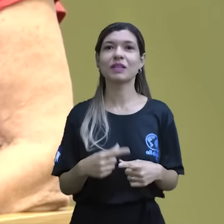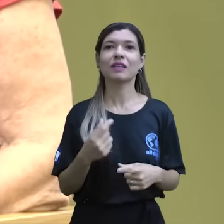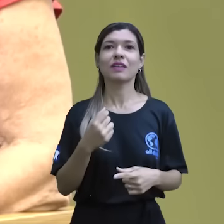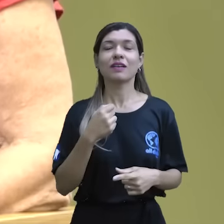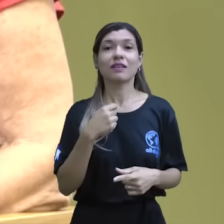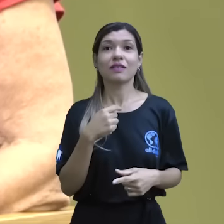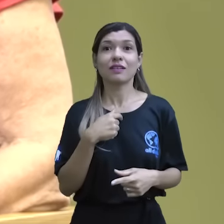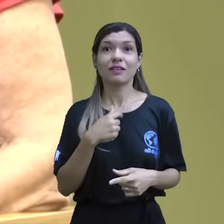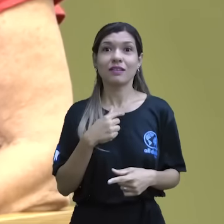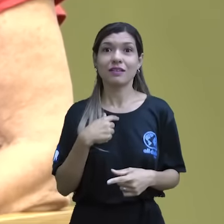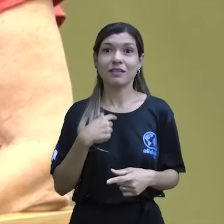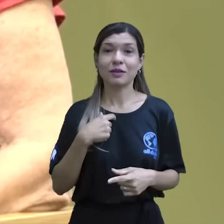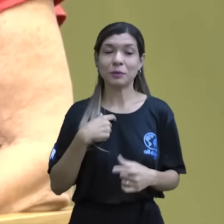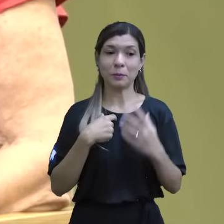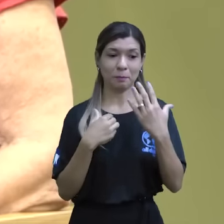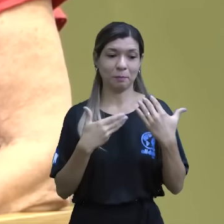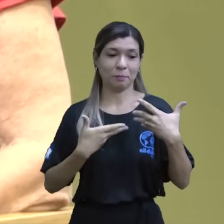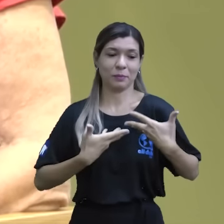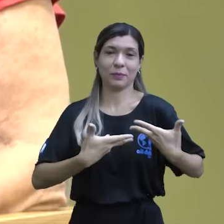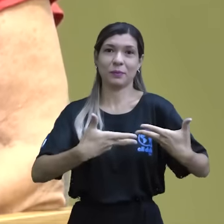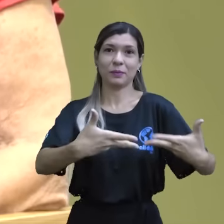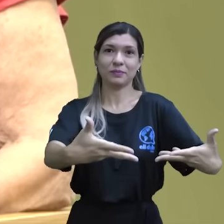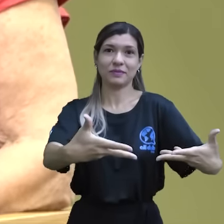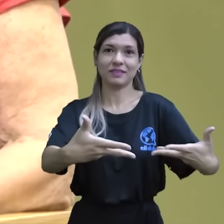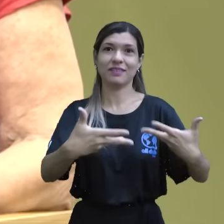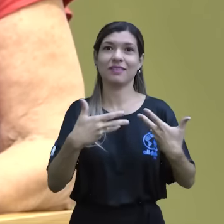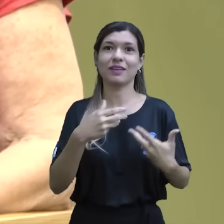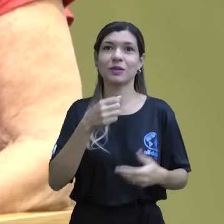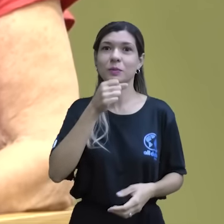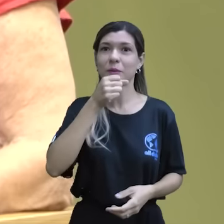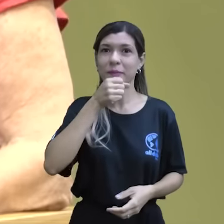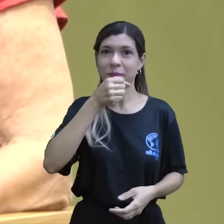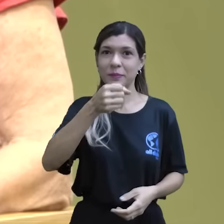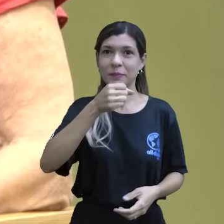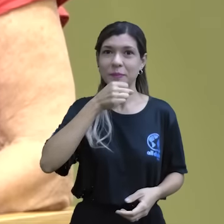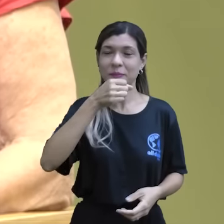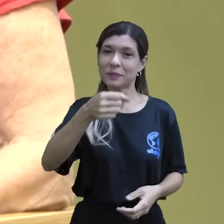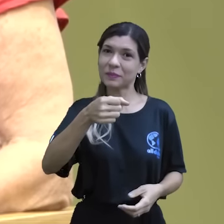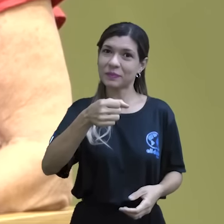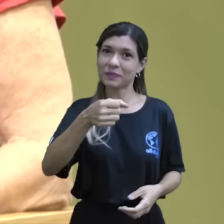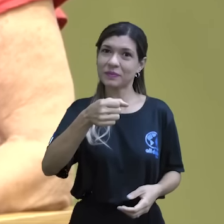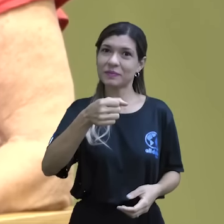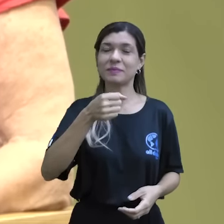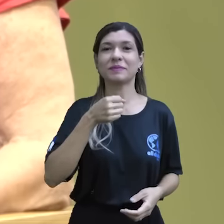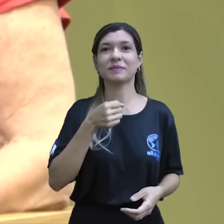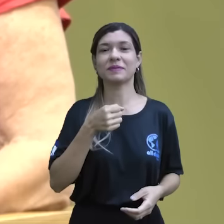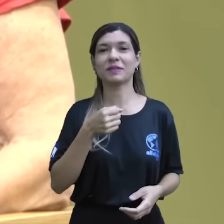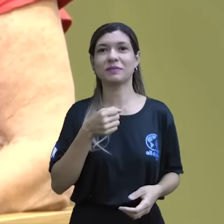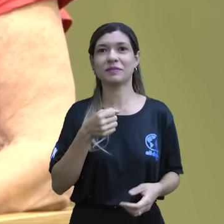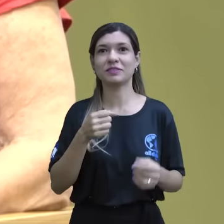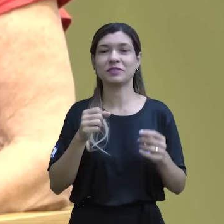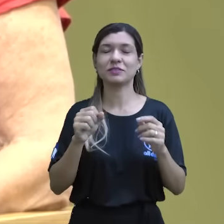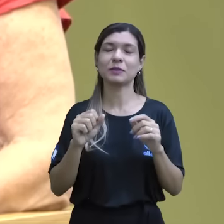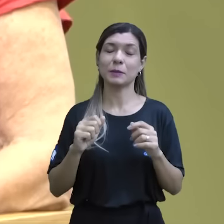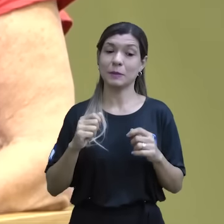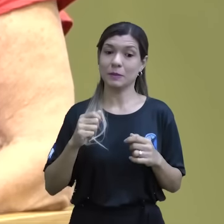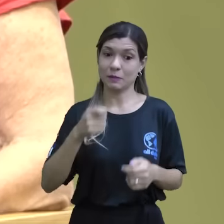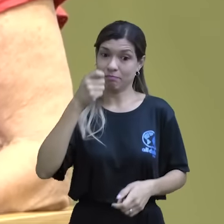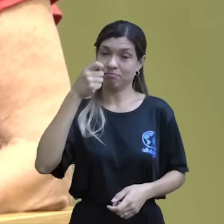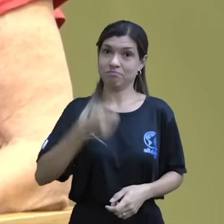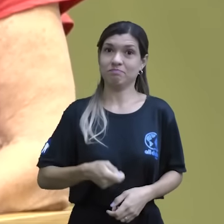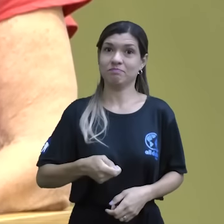o debate muito forte sobre a questão racial naquele momento, eu disse para os que